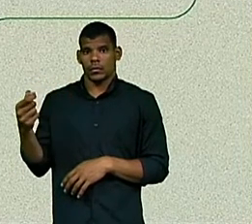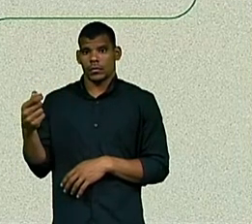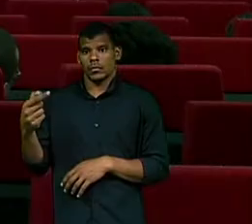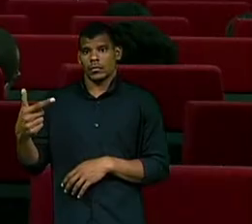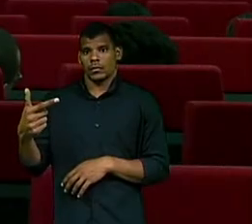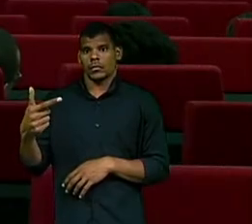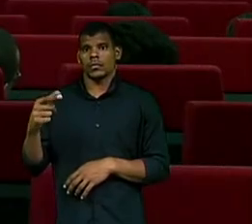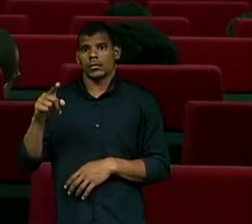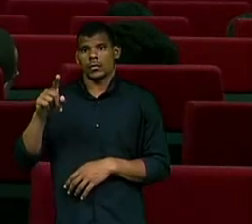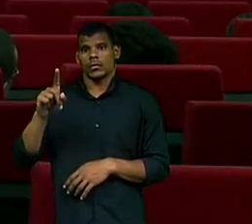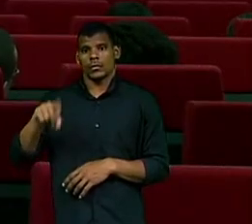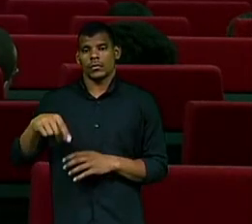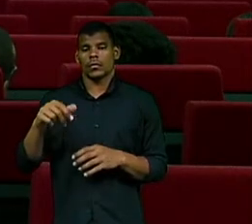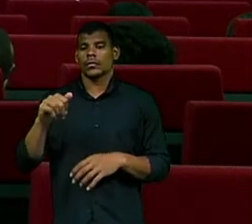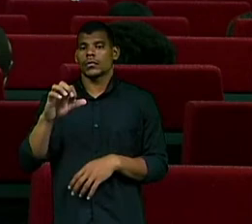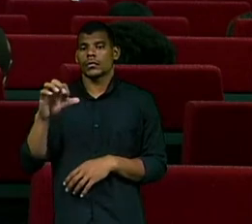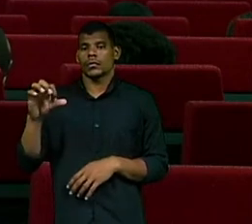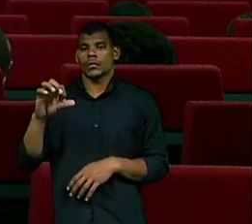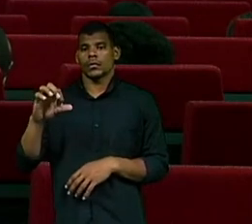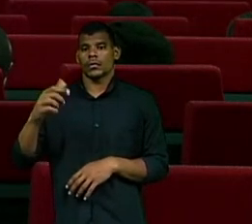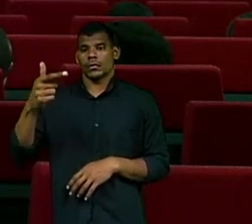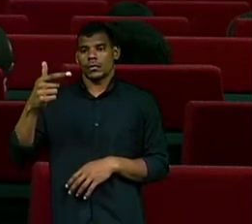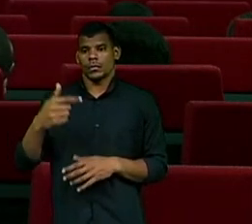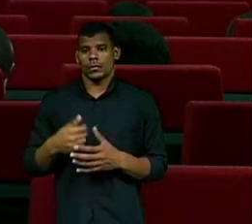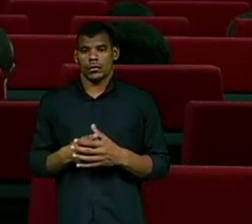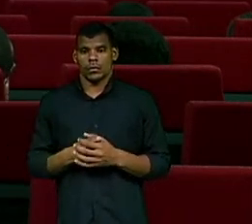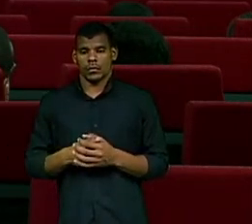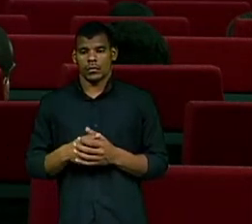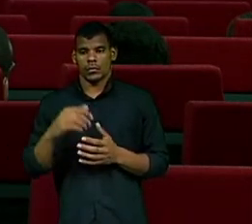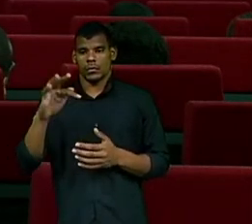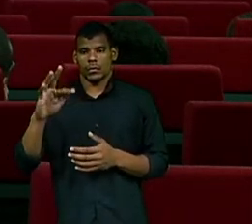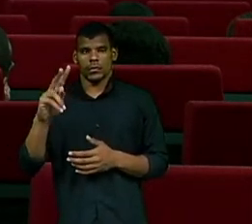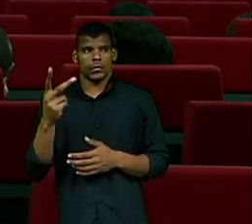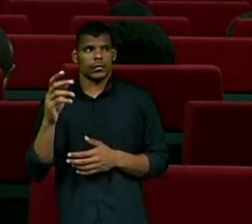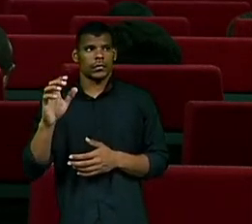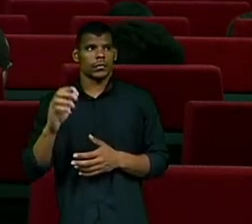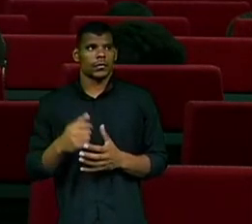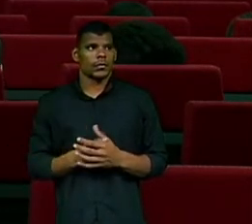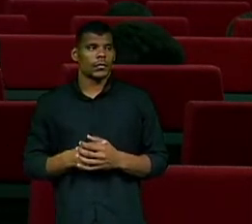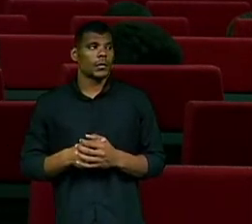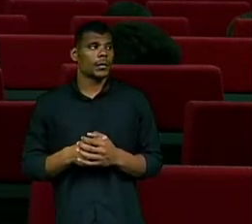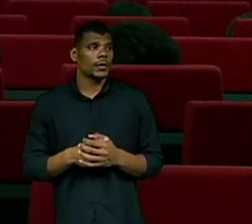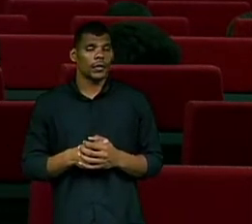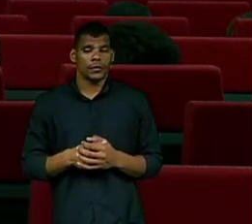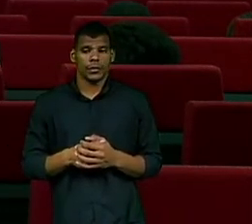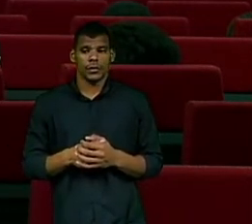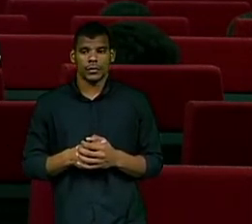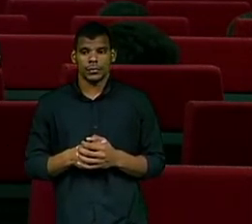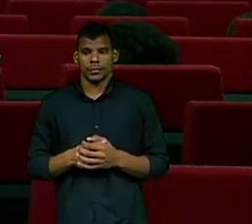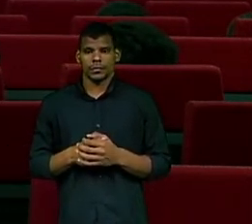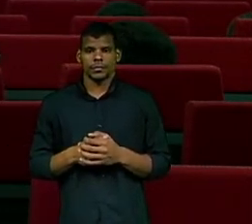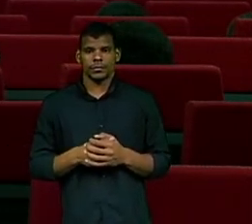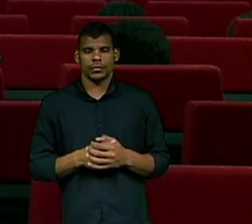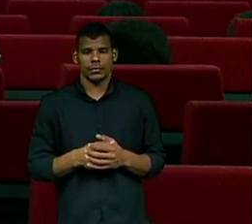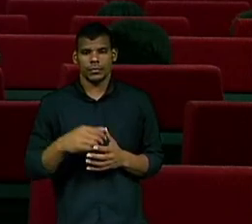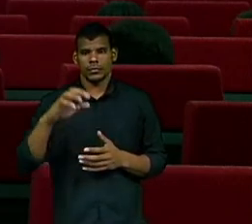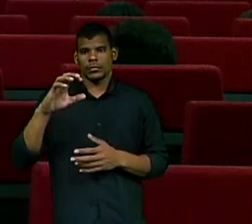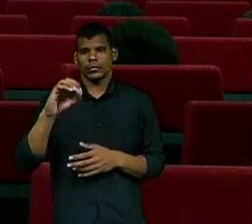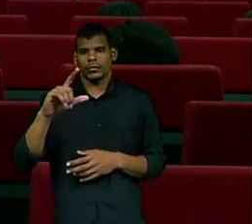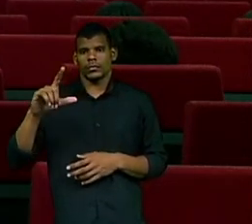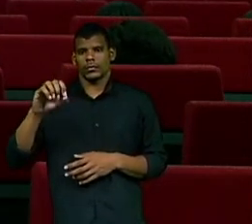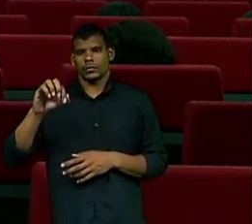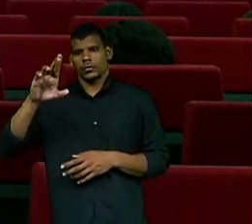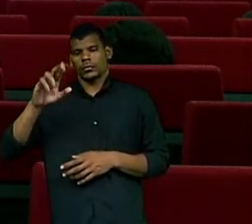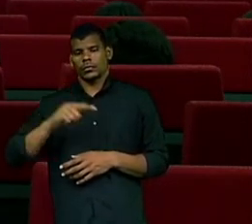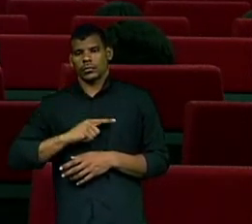foi em 92 1992 né com a denúncia do Pedro Collor de Melo e aí a gente vai ter o processo